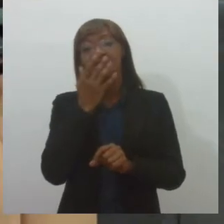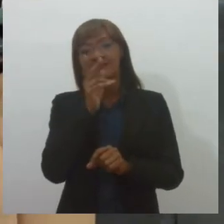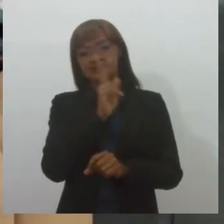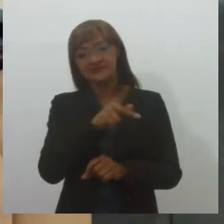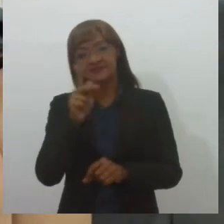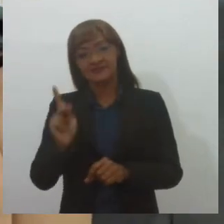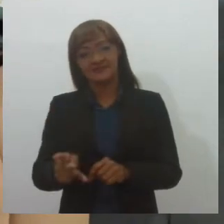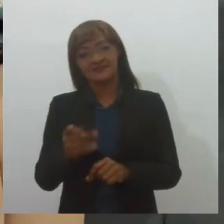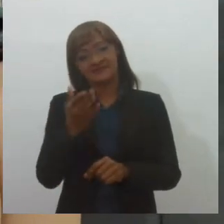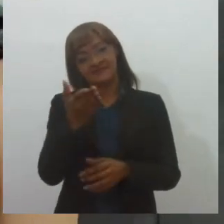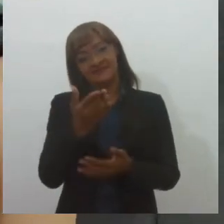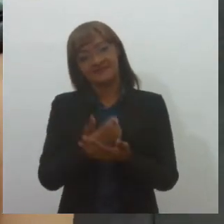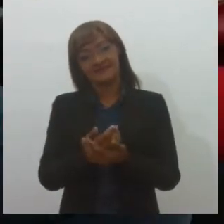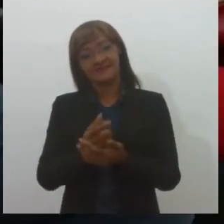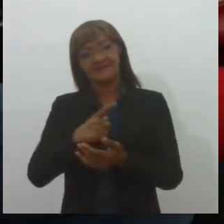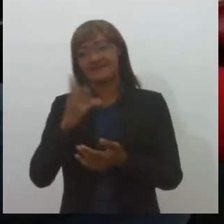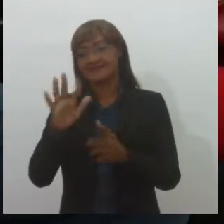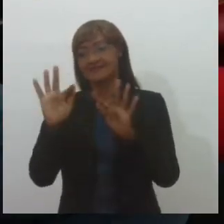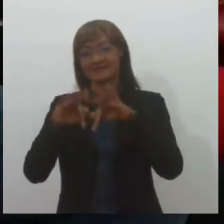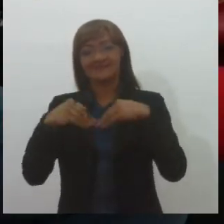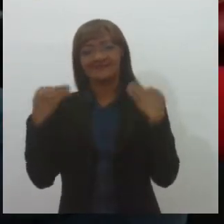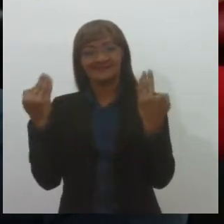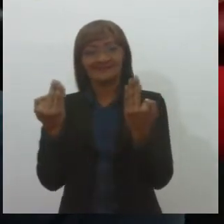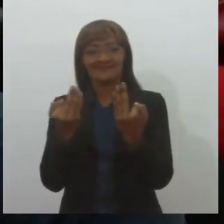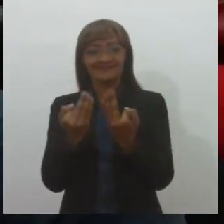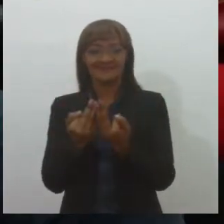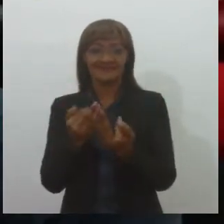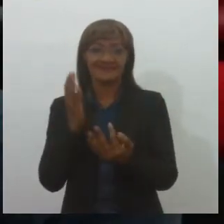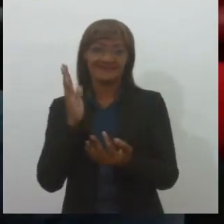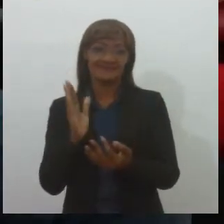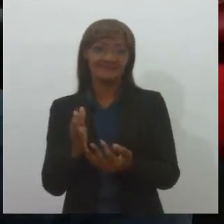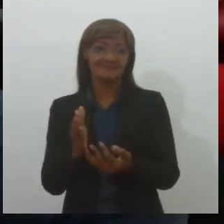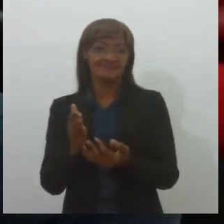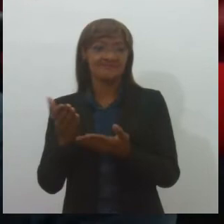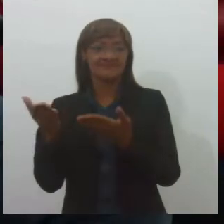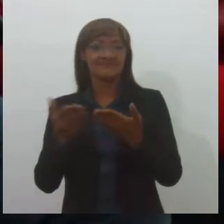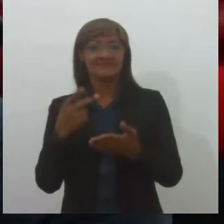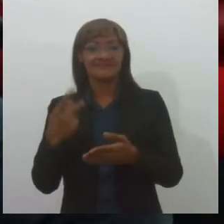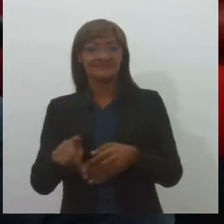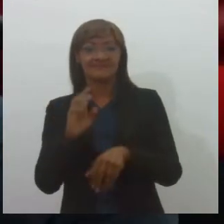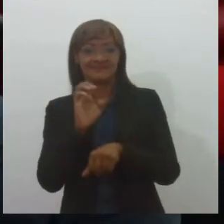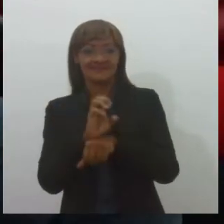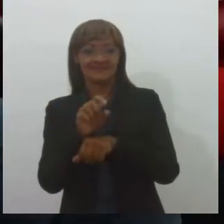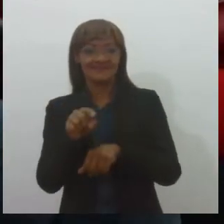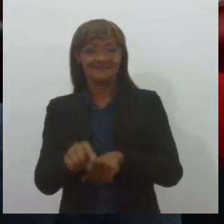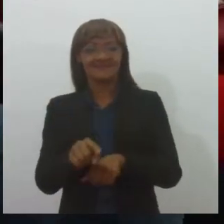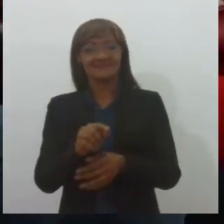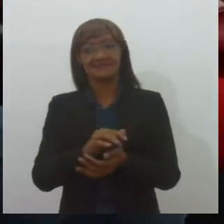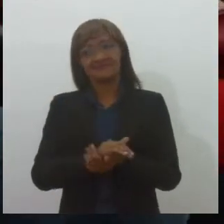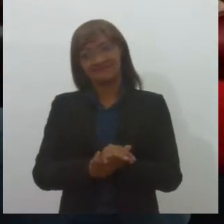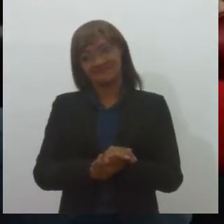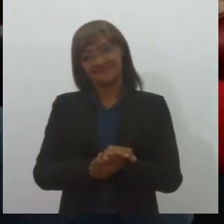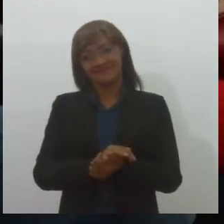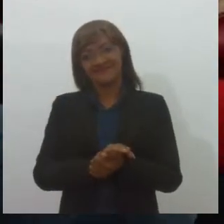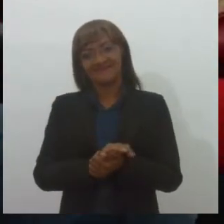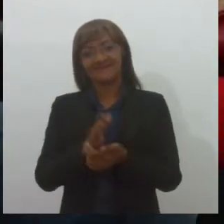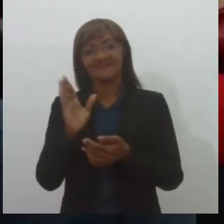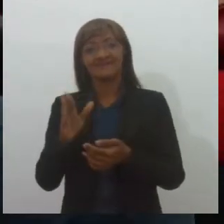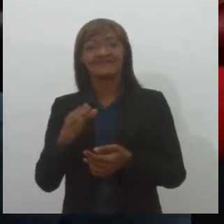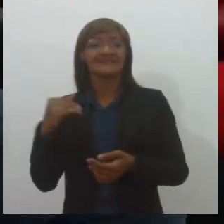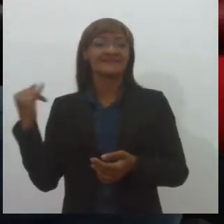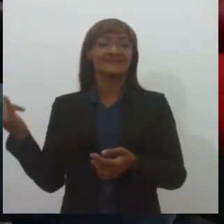professor decidiu fixar sua família e seu trabalho aqui em nosso estado desde então é